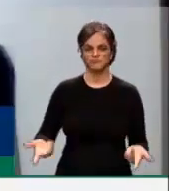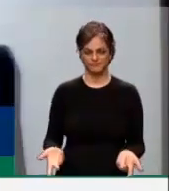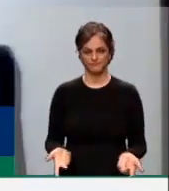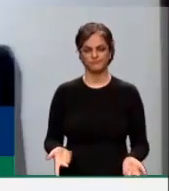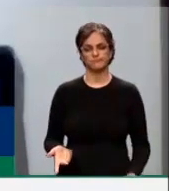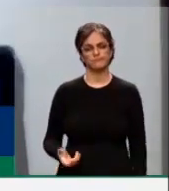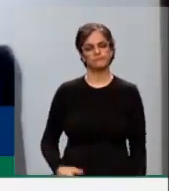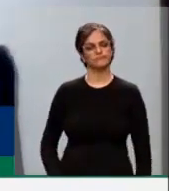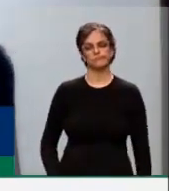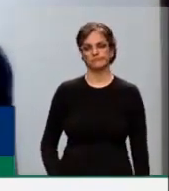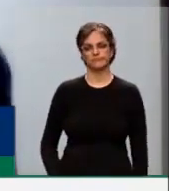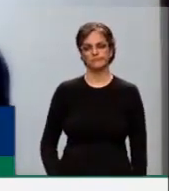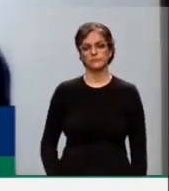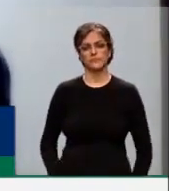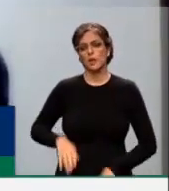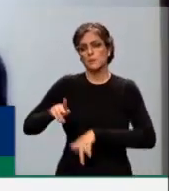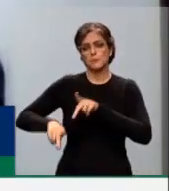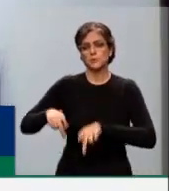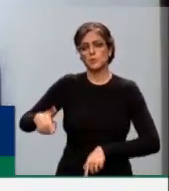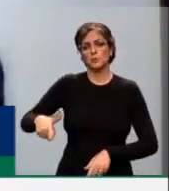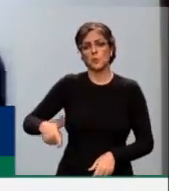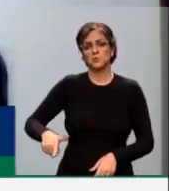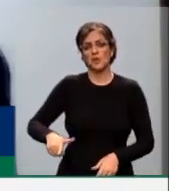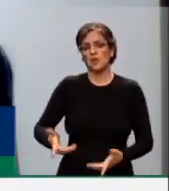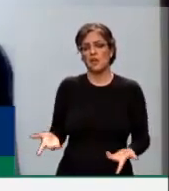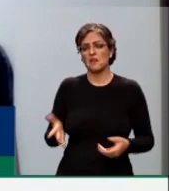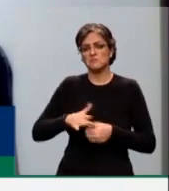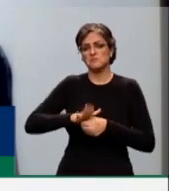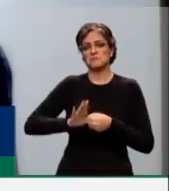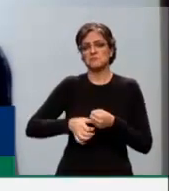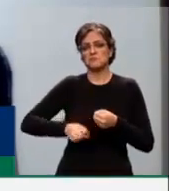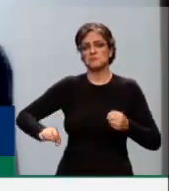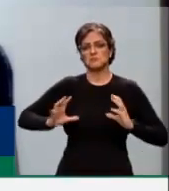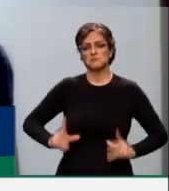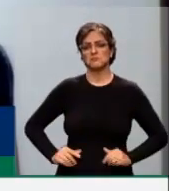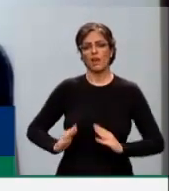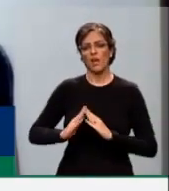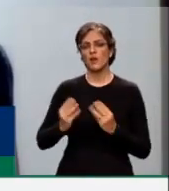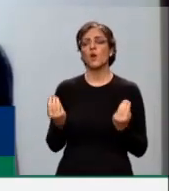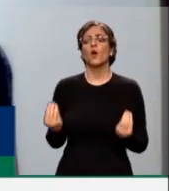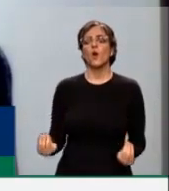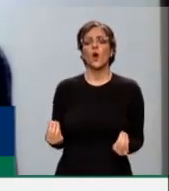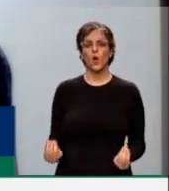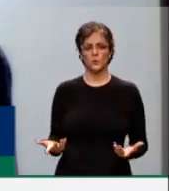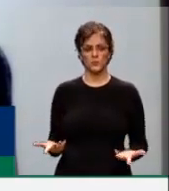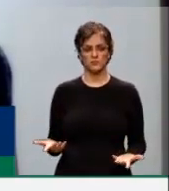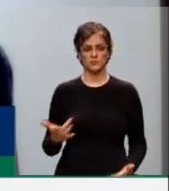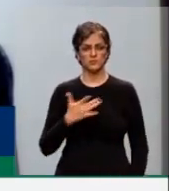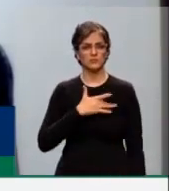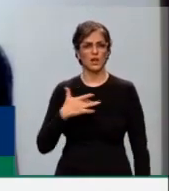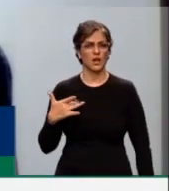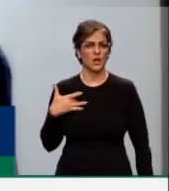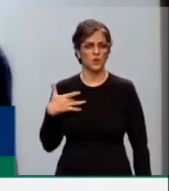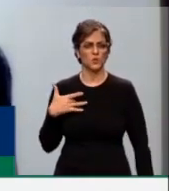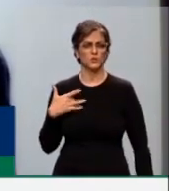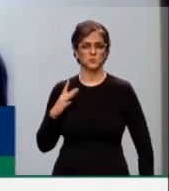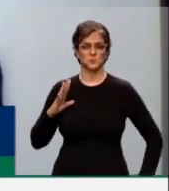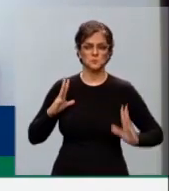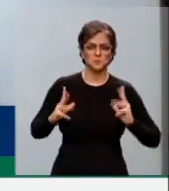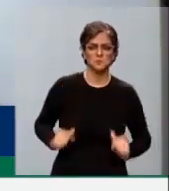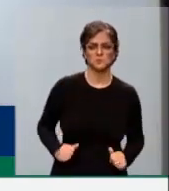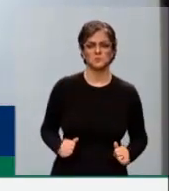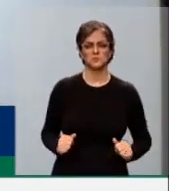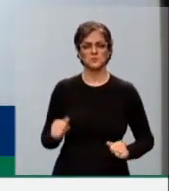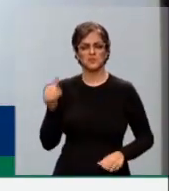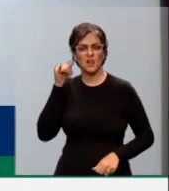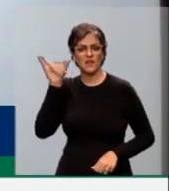sem acesso a um saneamento básico. Então, como é que a gente vai falar, né, dessa questão da manutenção da limpeza, dos espaços, da